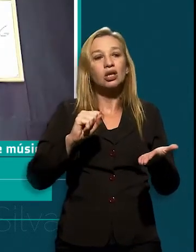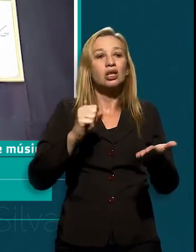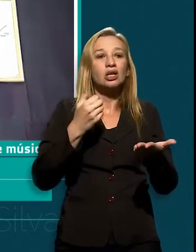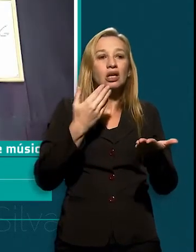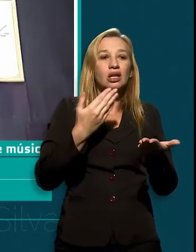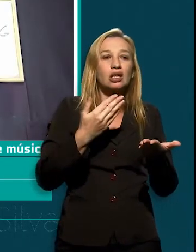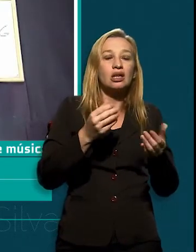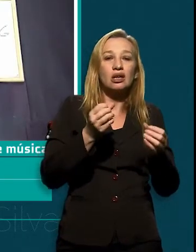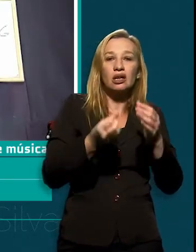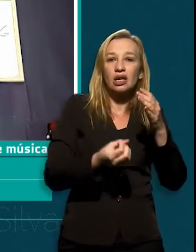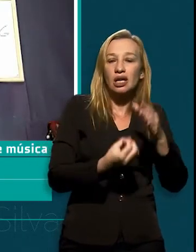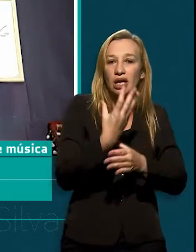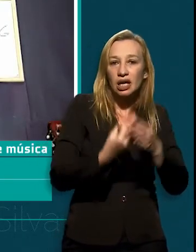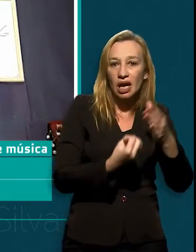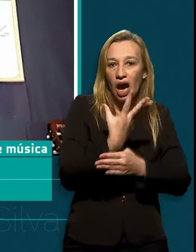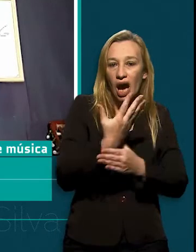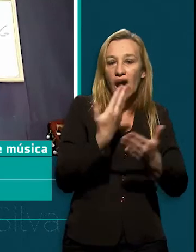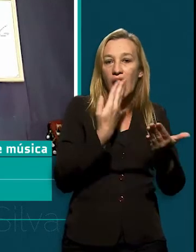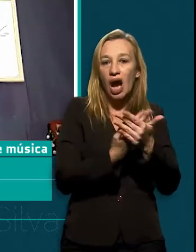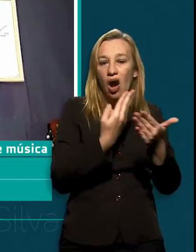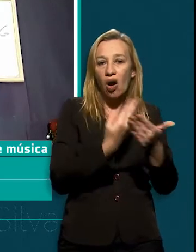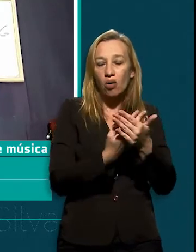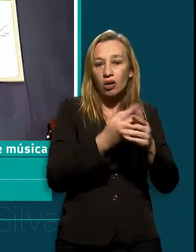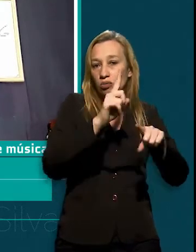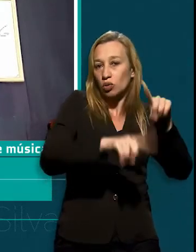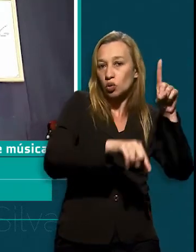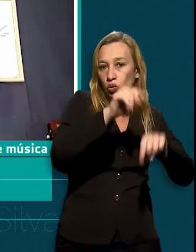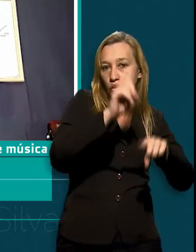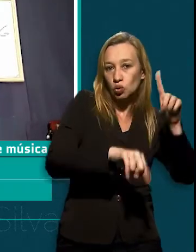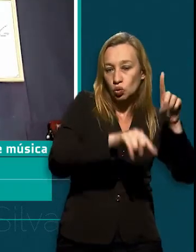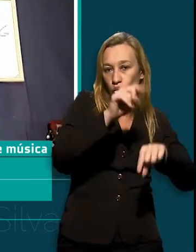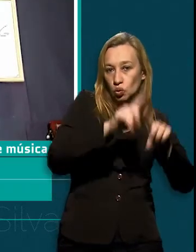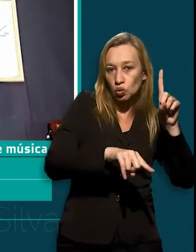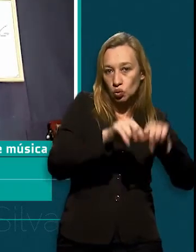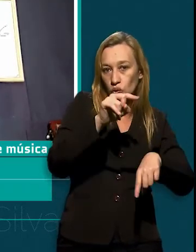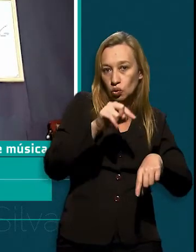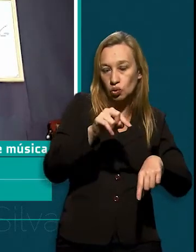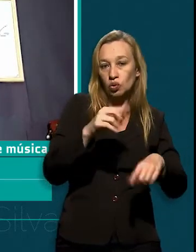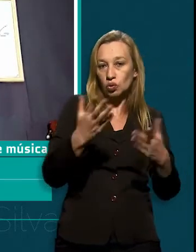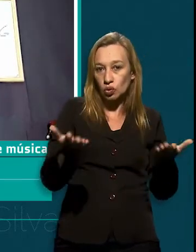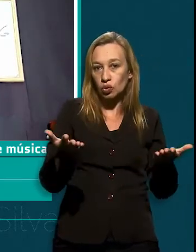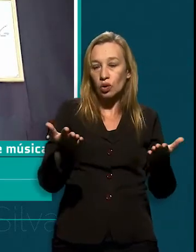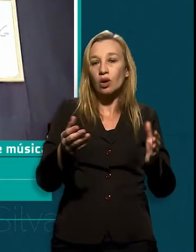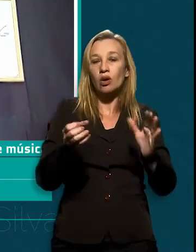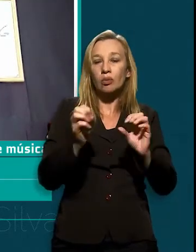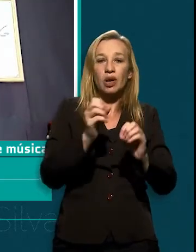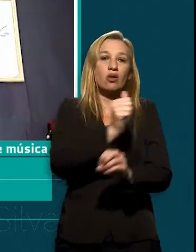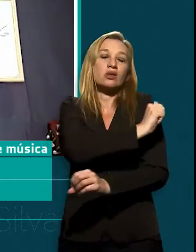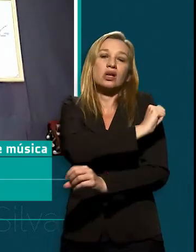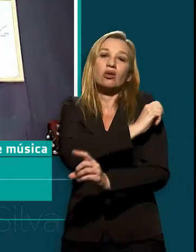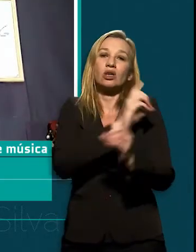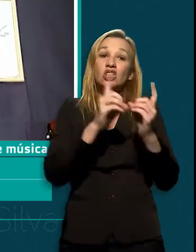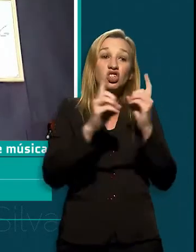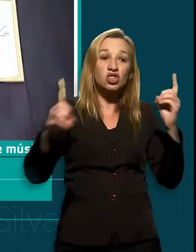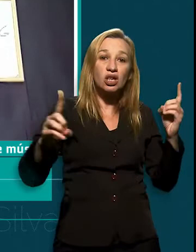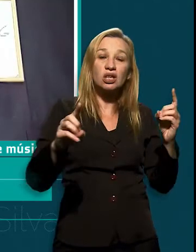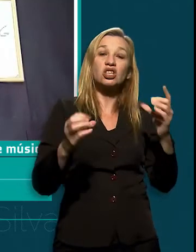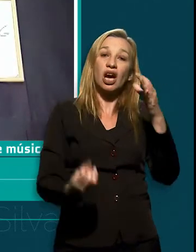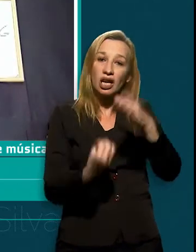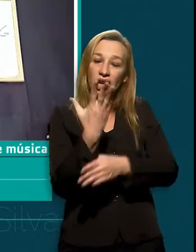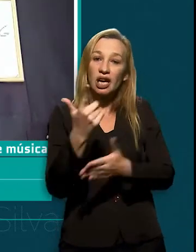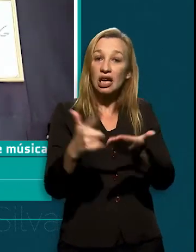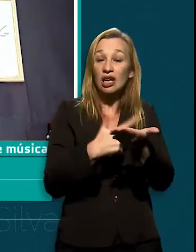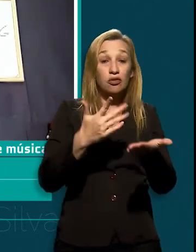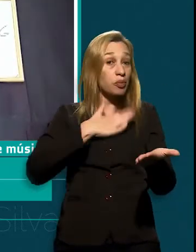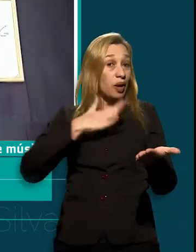de tanto fazer aula para os alunos por materiais, acabei fazendo um livro para mim de música, coisa que até Oh, então eu não tinha legal. feito. Que